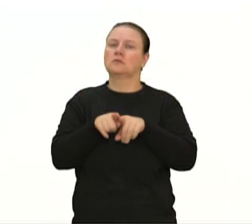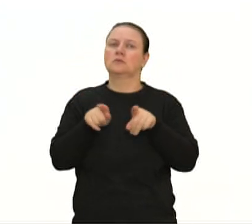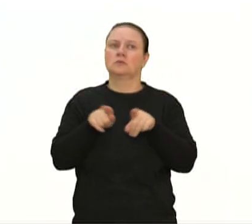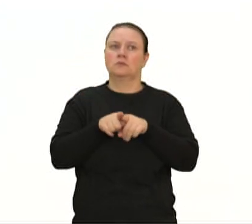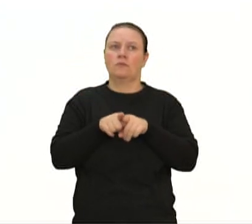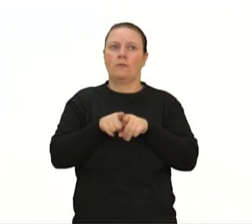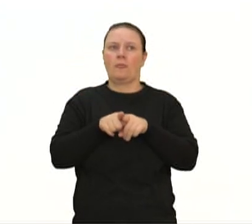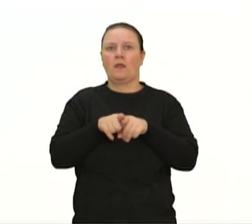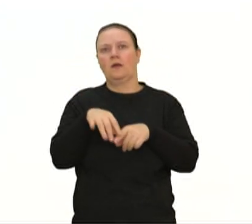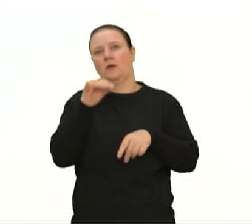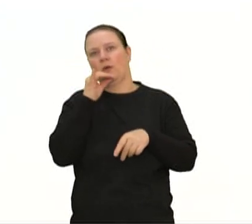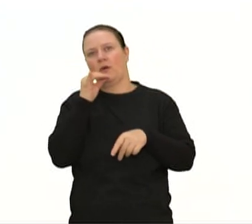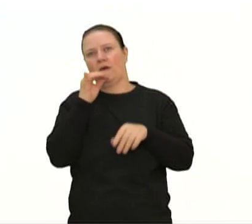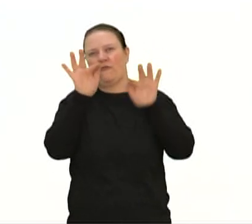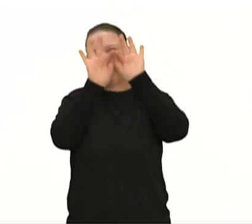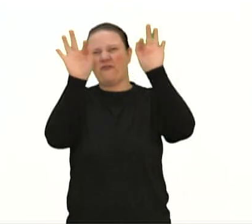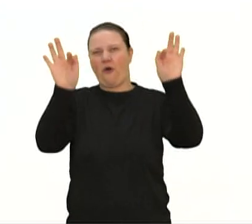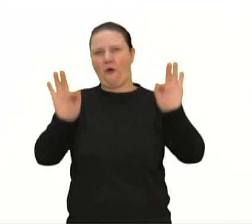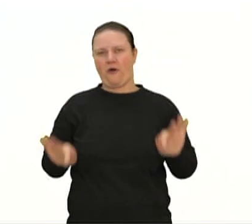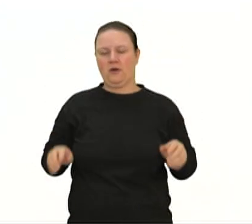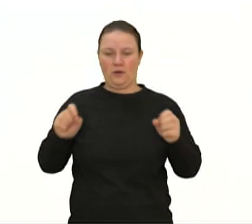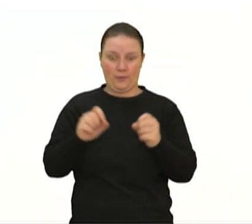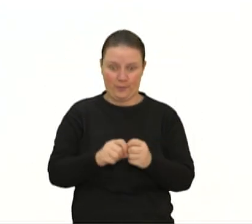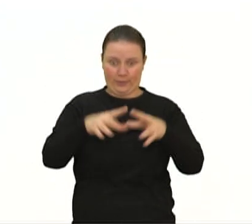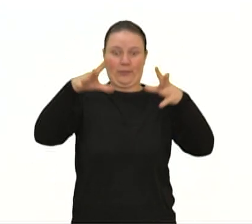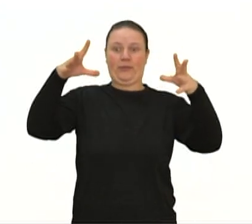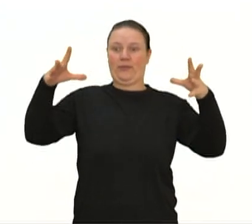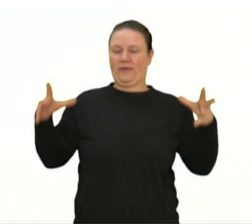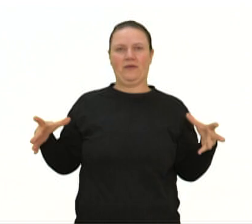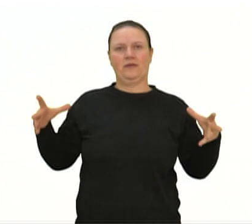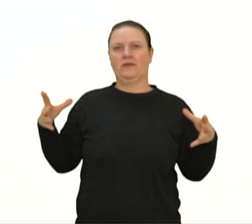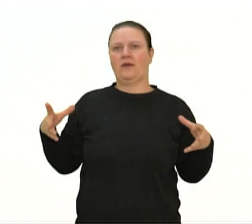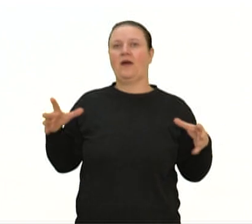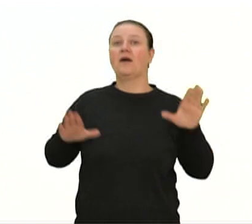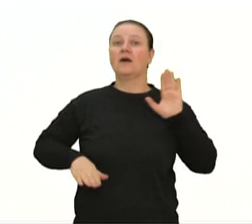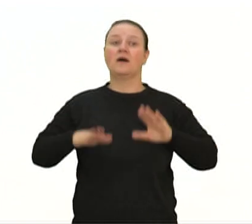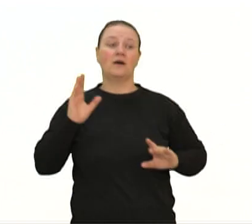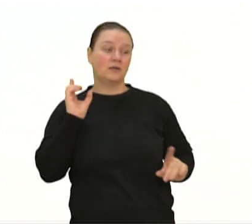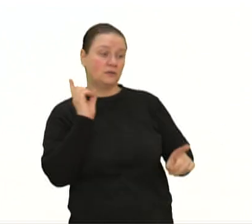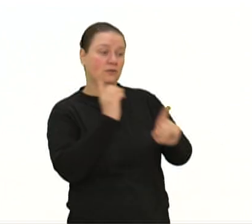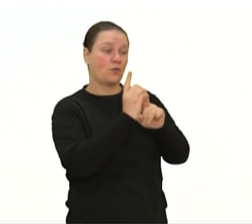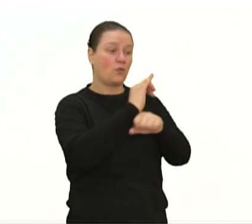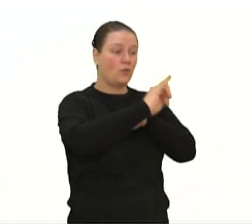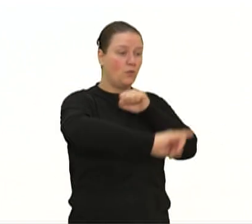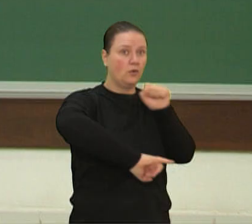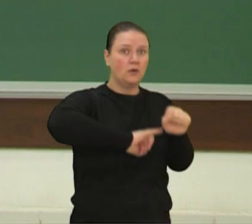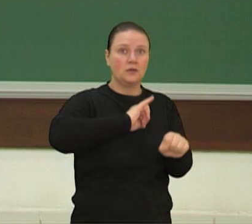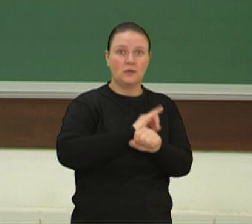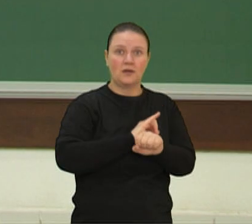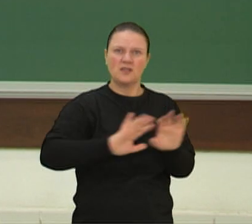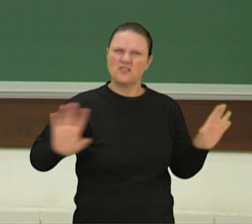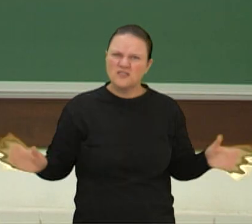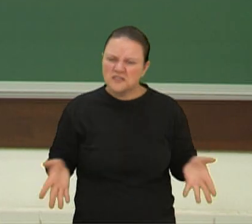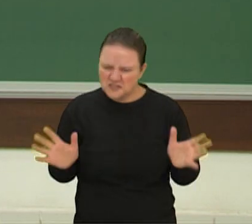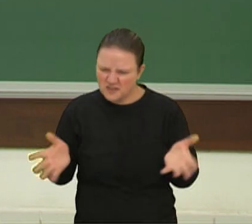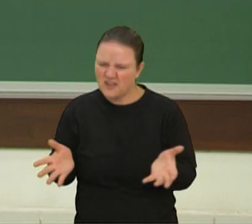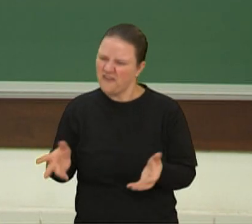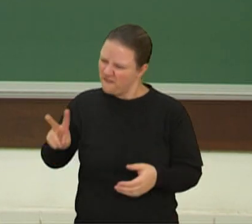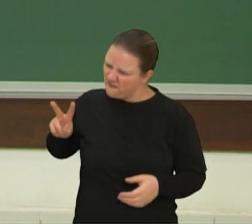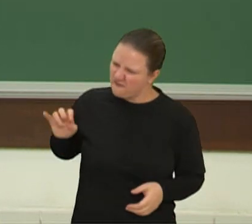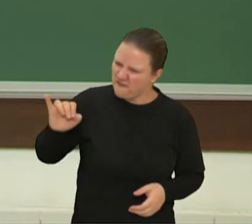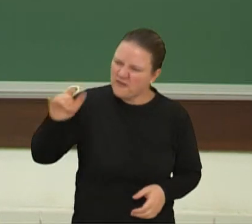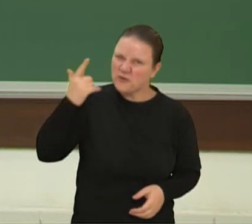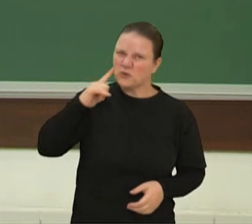Fórmulas mágicas, eu coloquei entre aspas, porque muitas vezes nós encontramos até na internet muitas pessoas promovendo, aí, dizendo que você vai